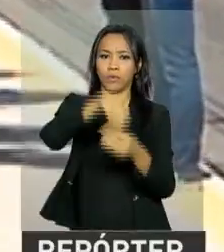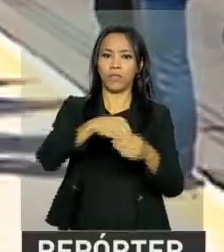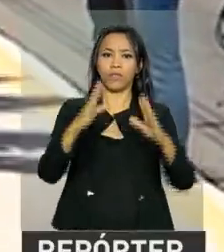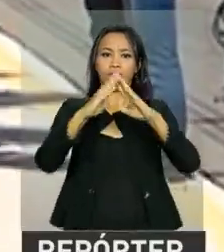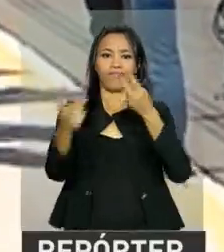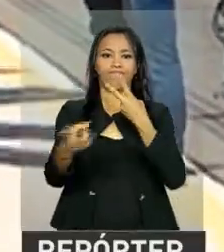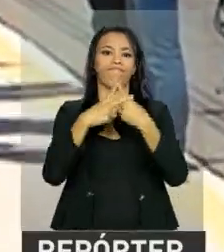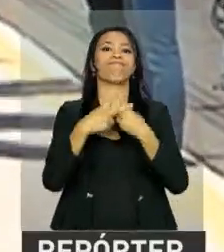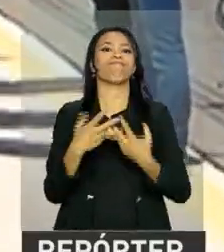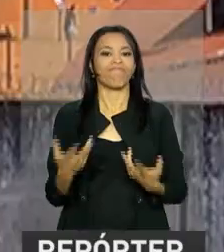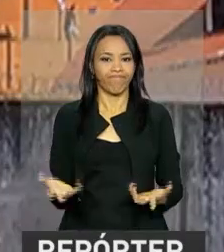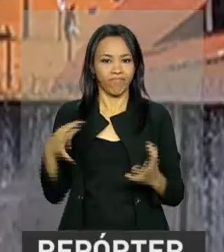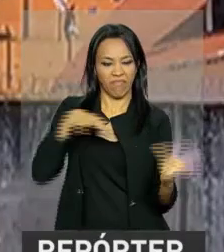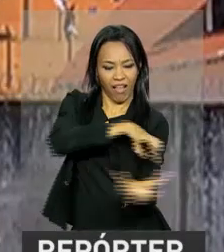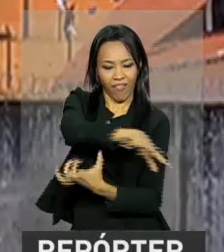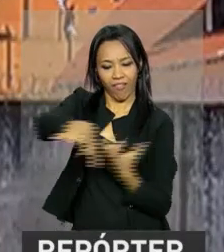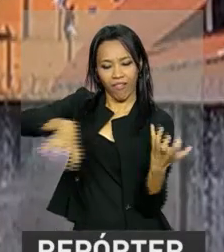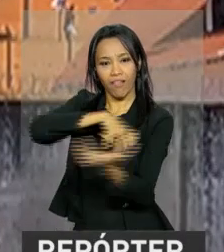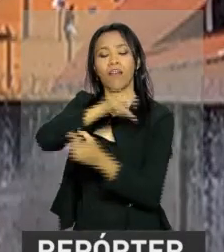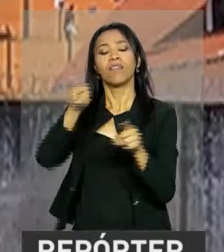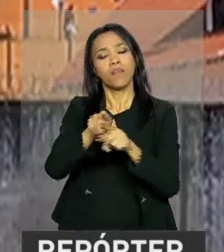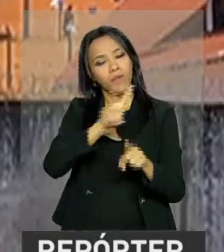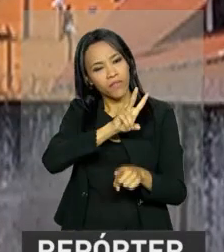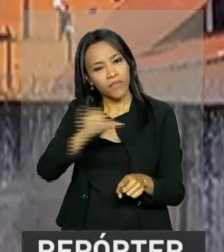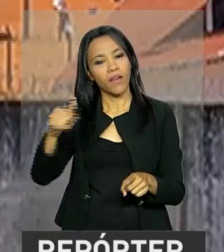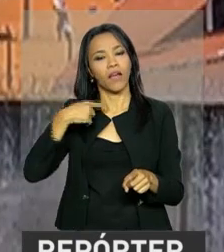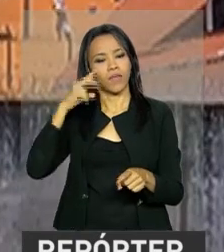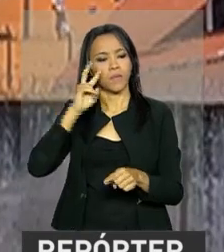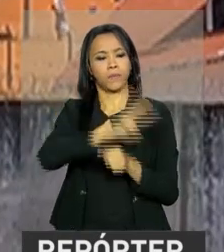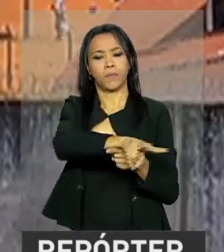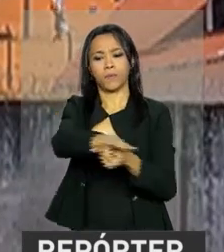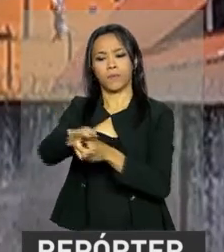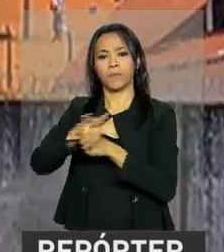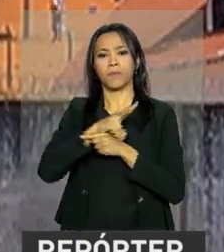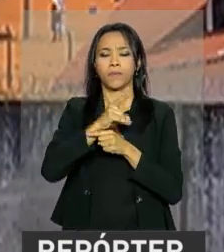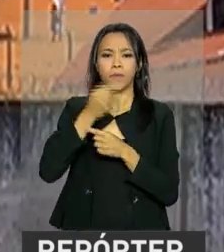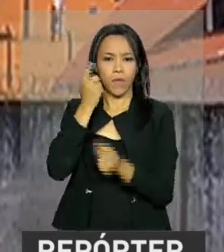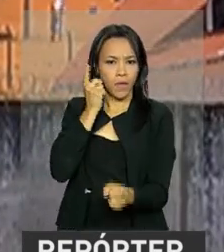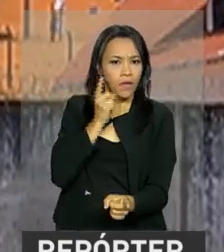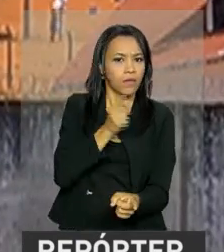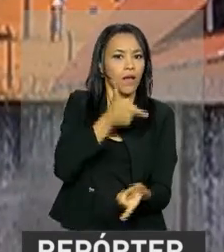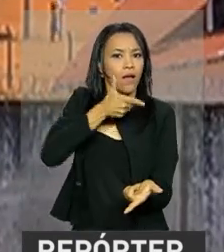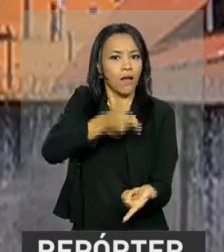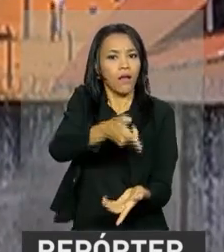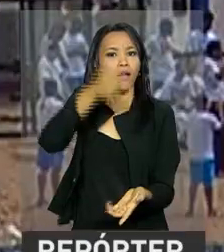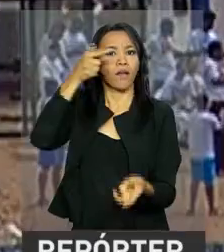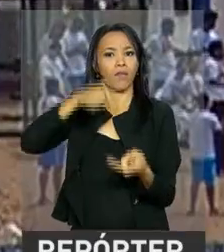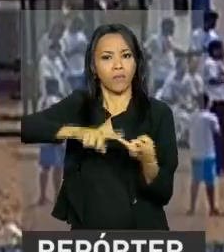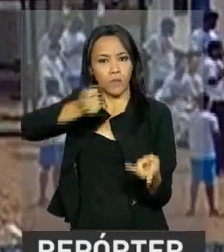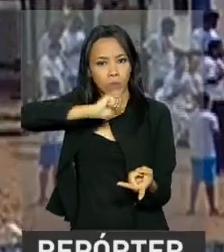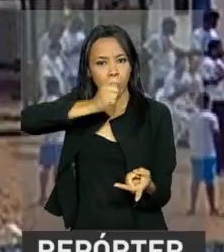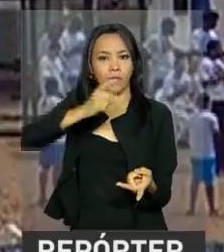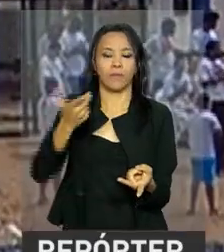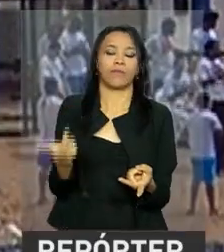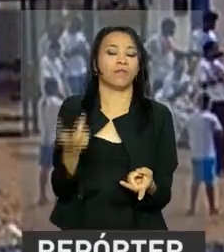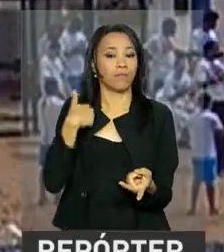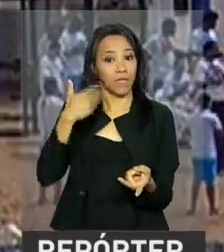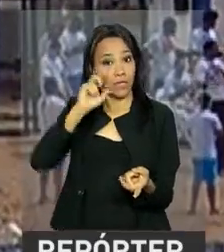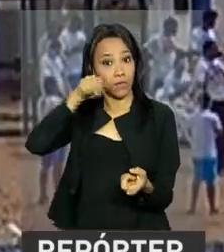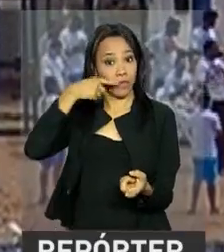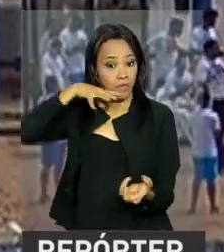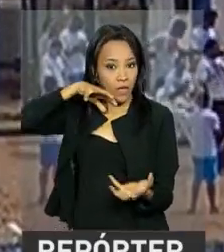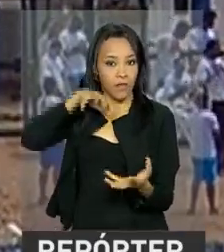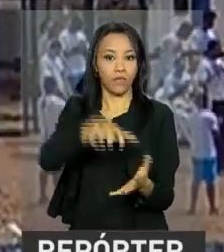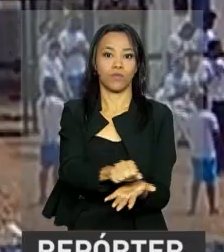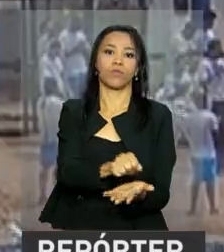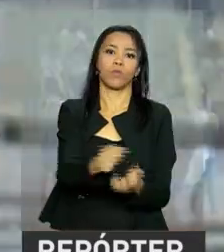as forças armadas também vão fazer revistas no presídio em busca de arma as drogas e celulares depois do Estado retomar o controle da